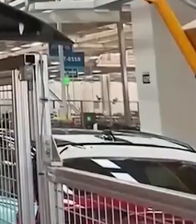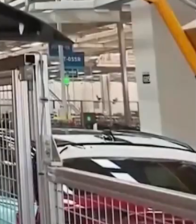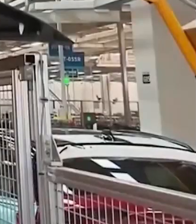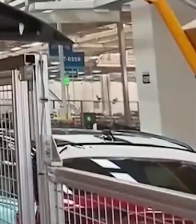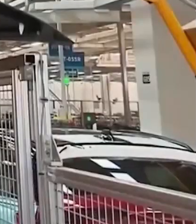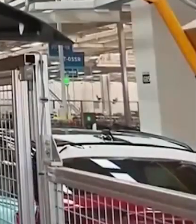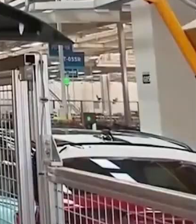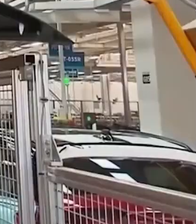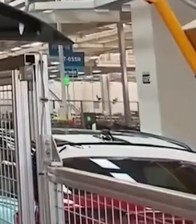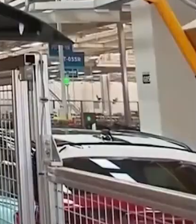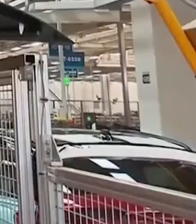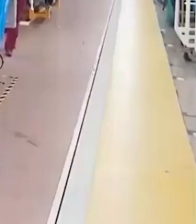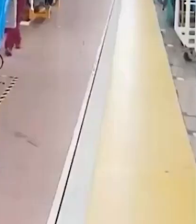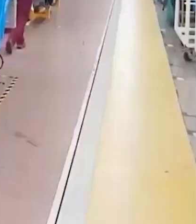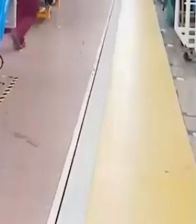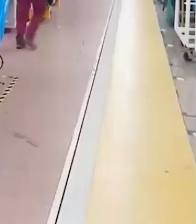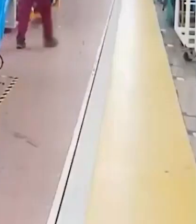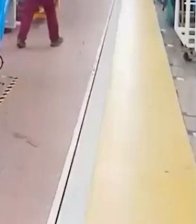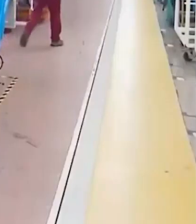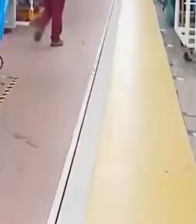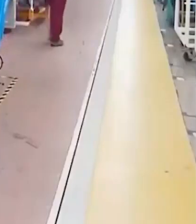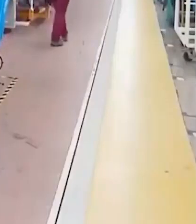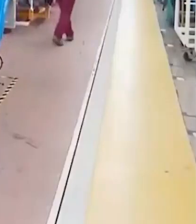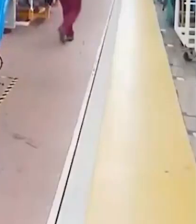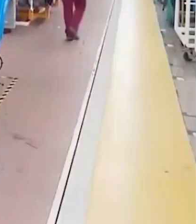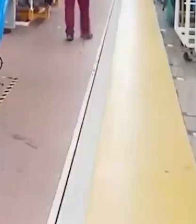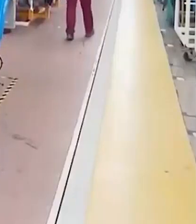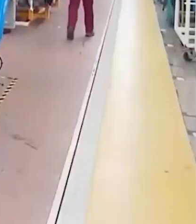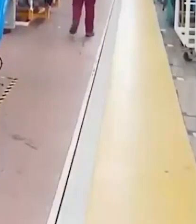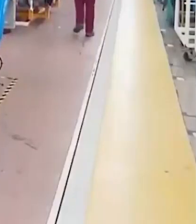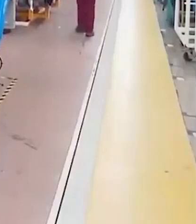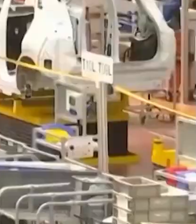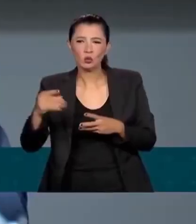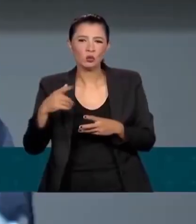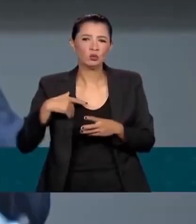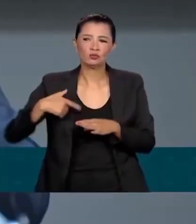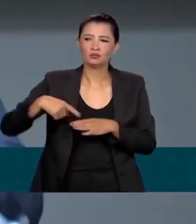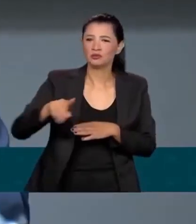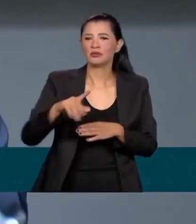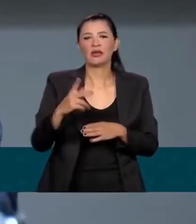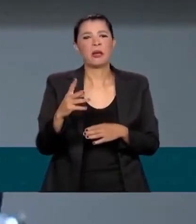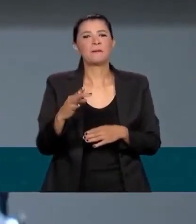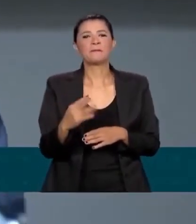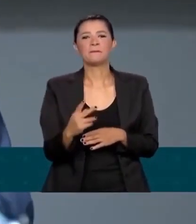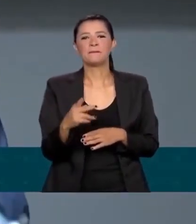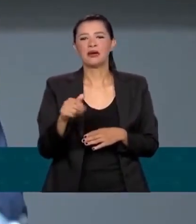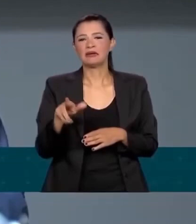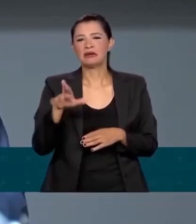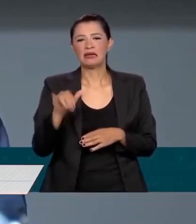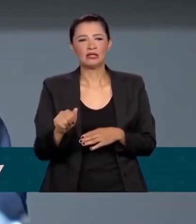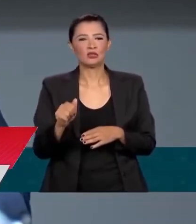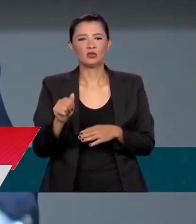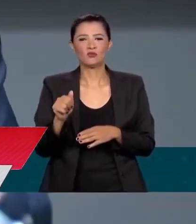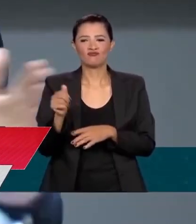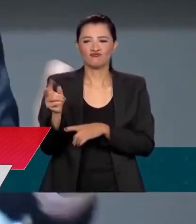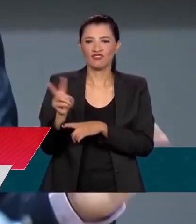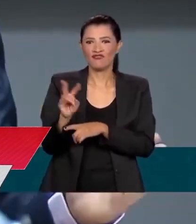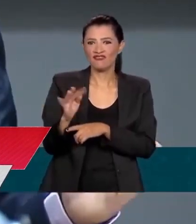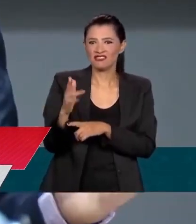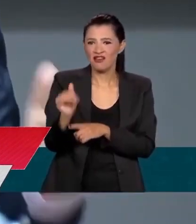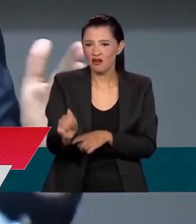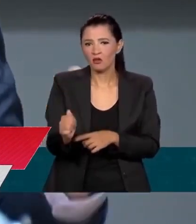governo e não com uma trava rígida e de acordo com a inflação do ano anterior. Ou nós botamos ordem nesse sistema